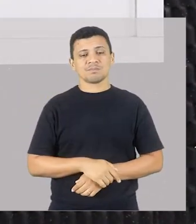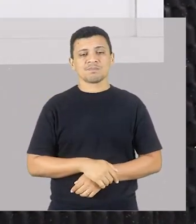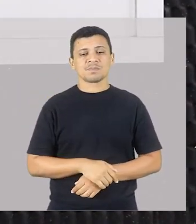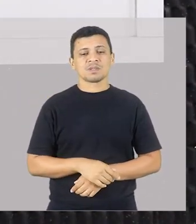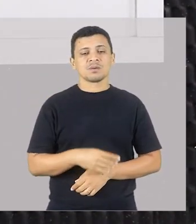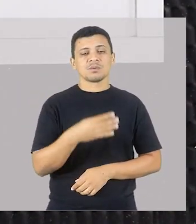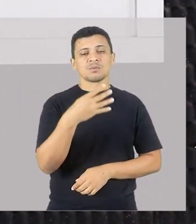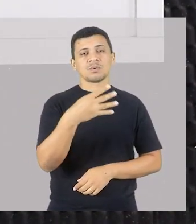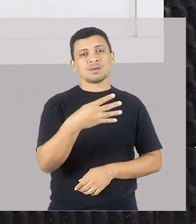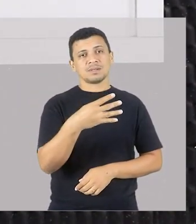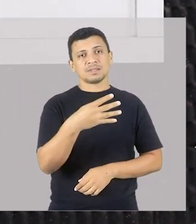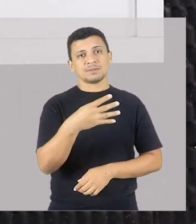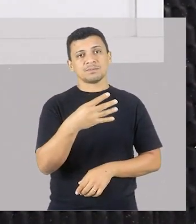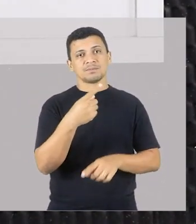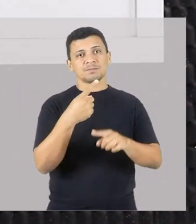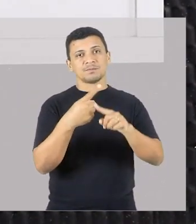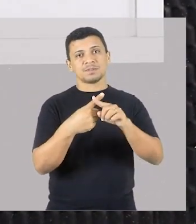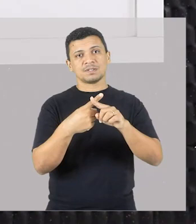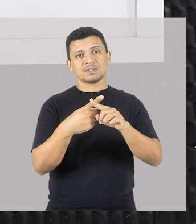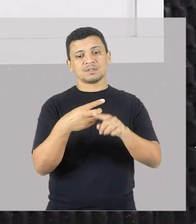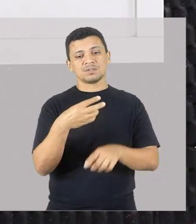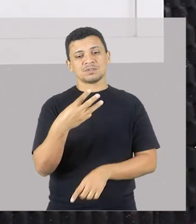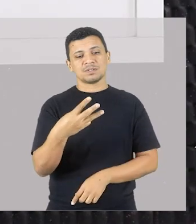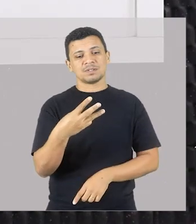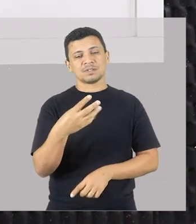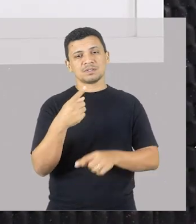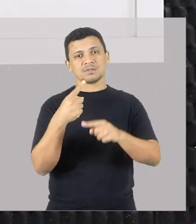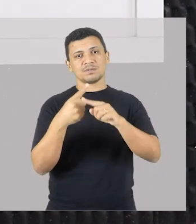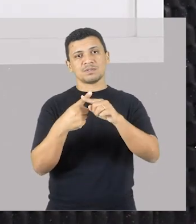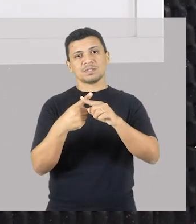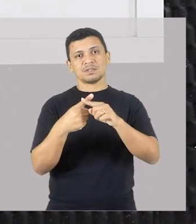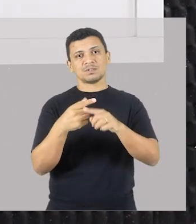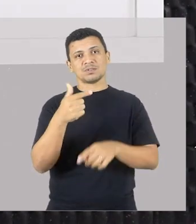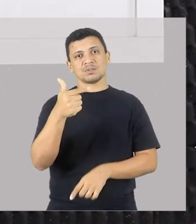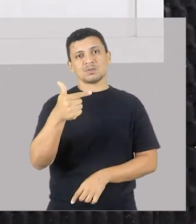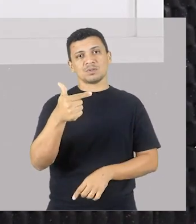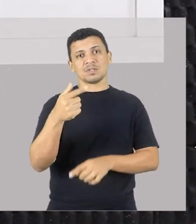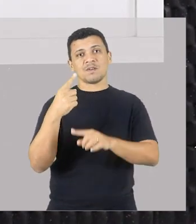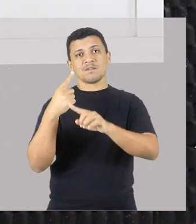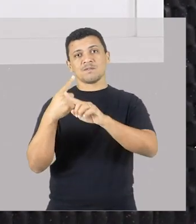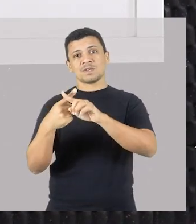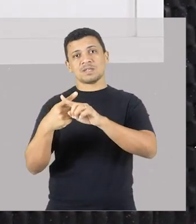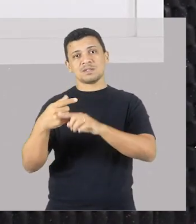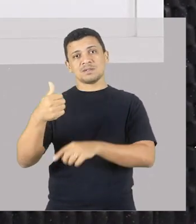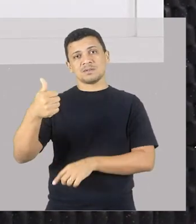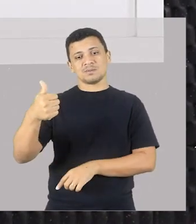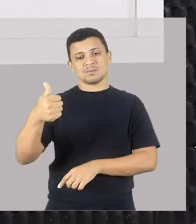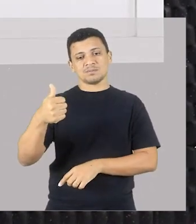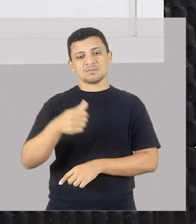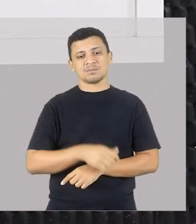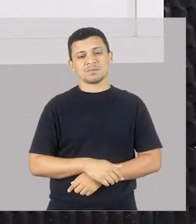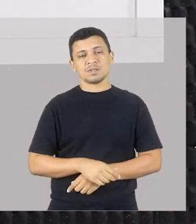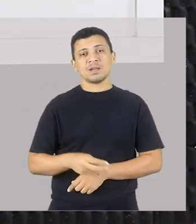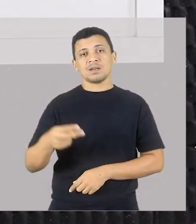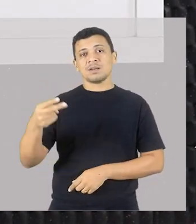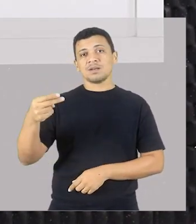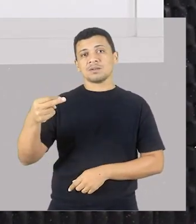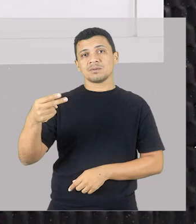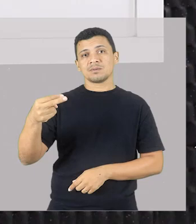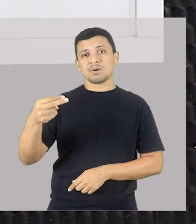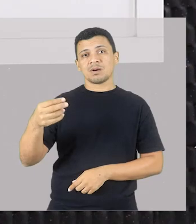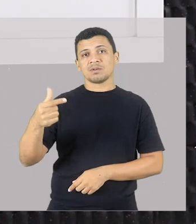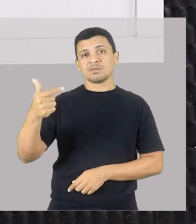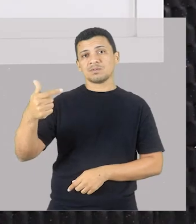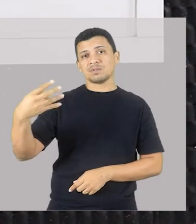4 vezes 3 vezes 2 vezes 1. Então aqui vai ser igual